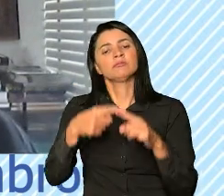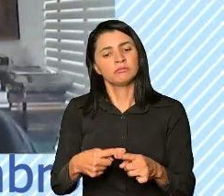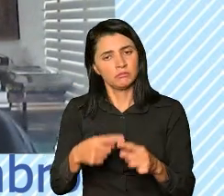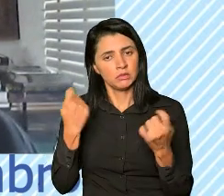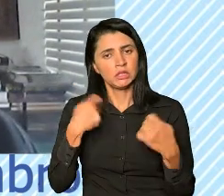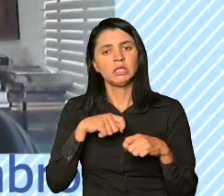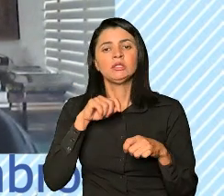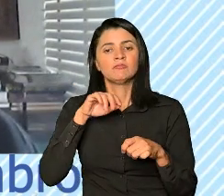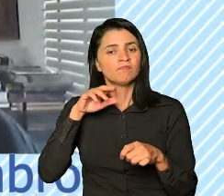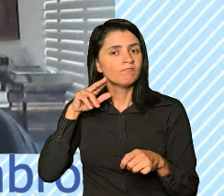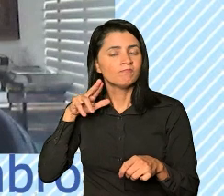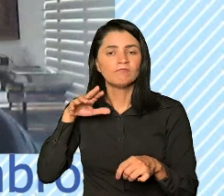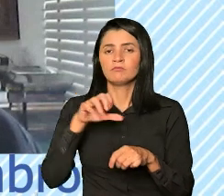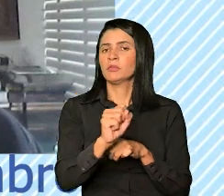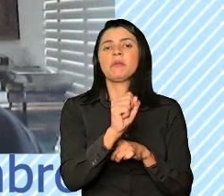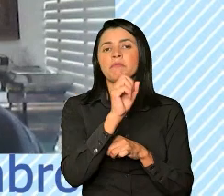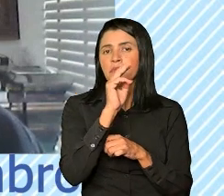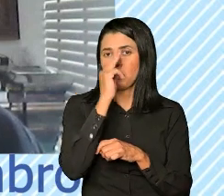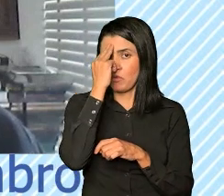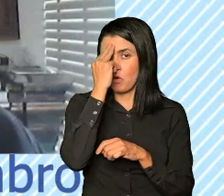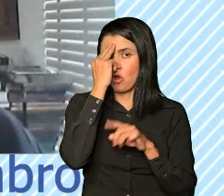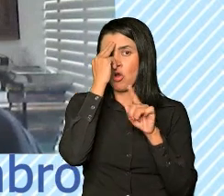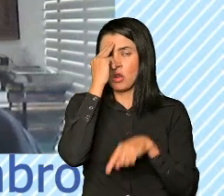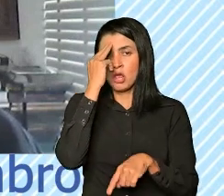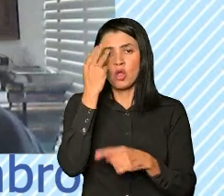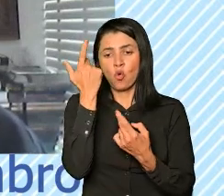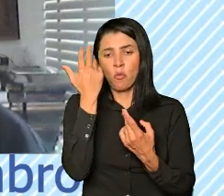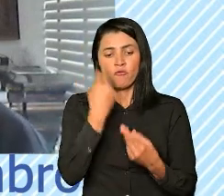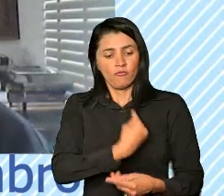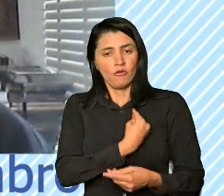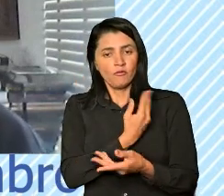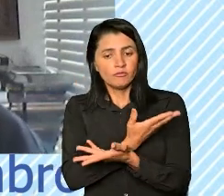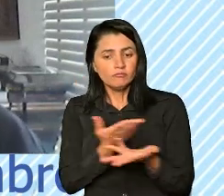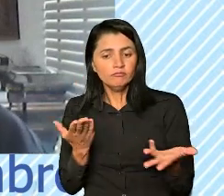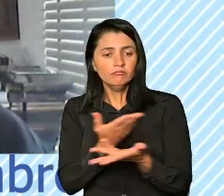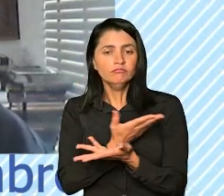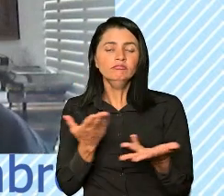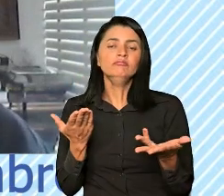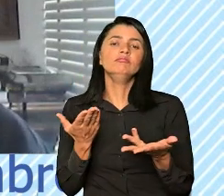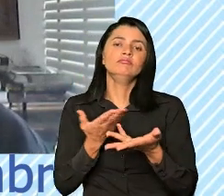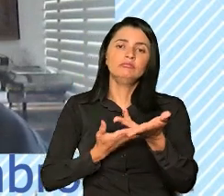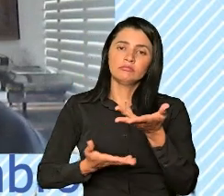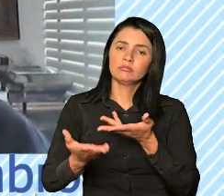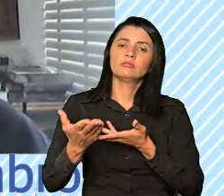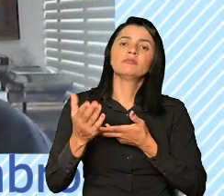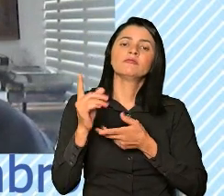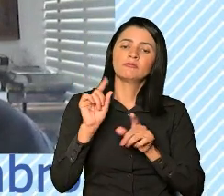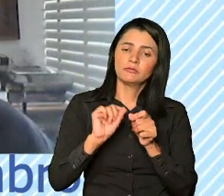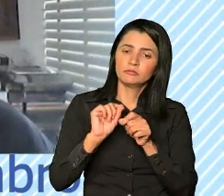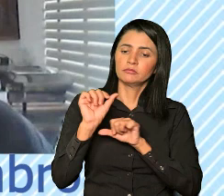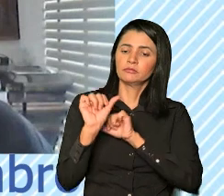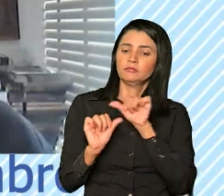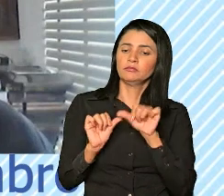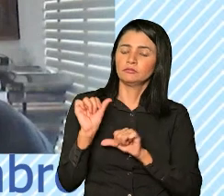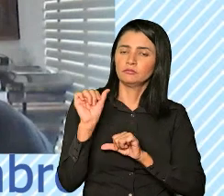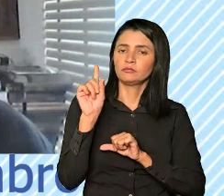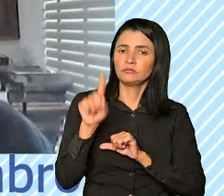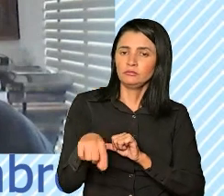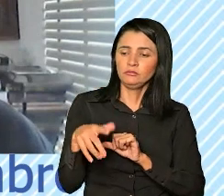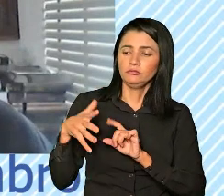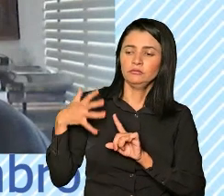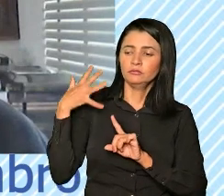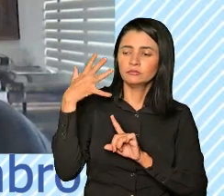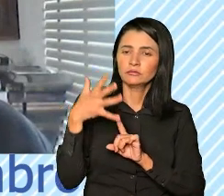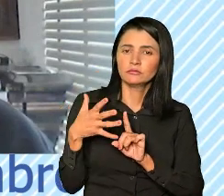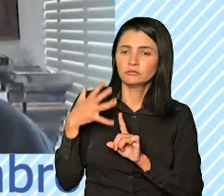se apropriar da memória como um elemento vívido e partilhável e fazer essas modificações para que o discurso memorial,